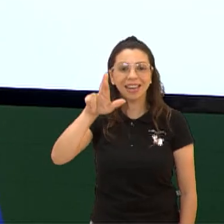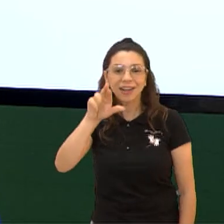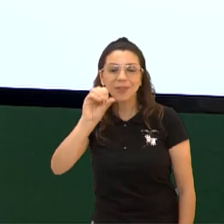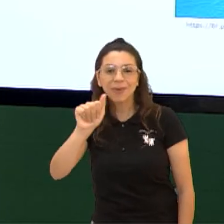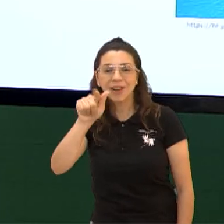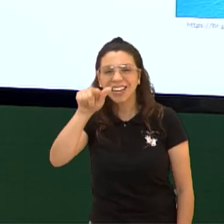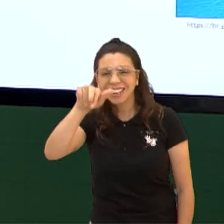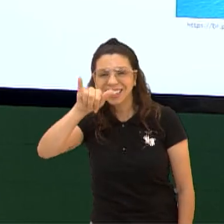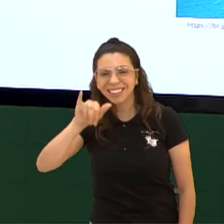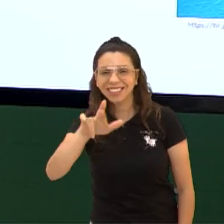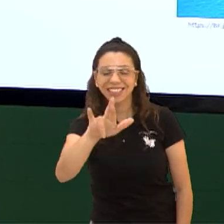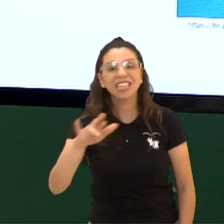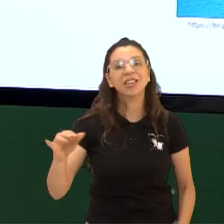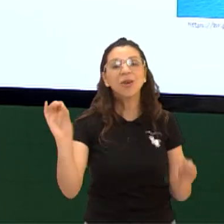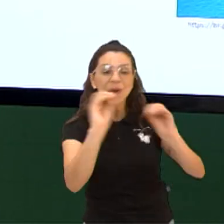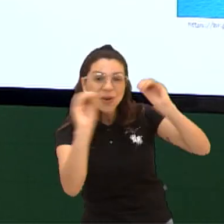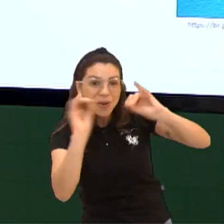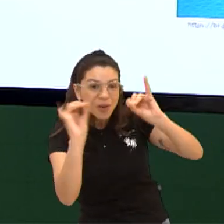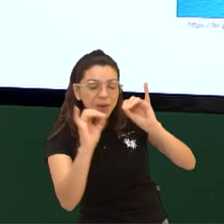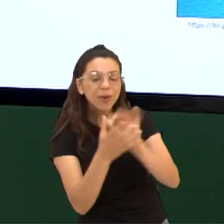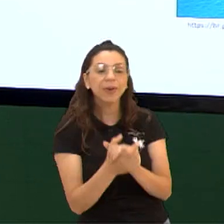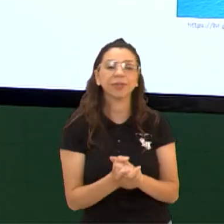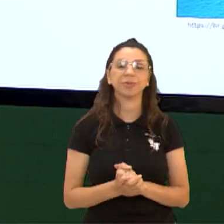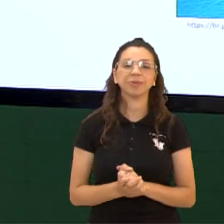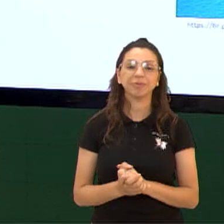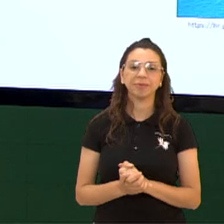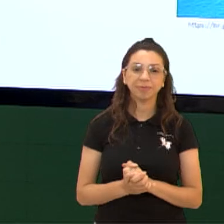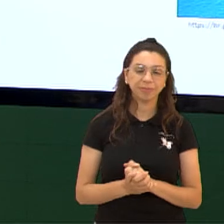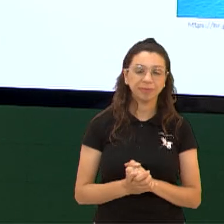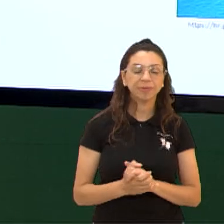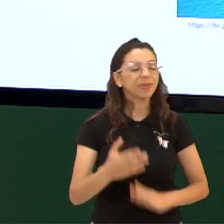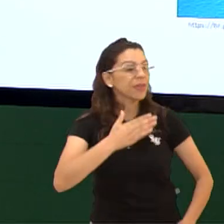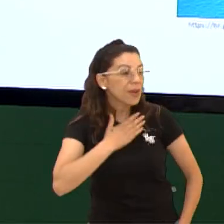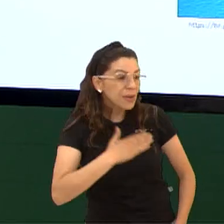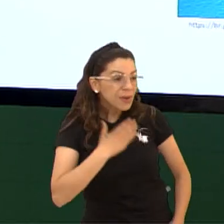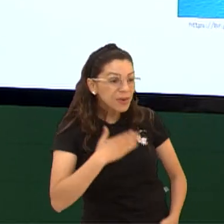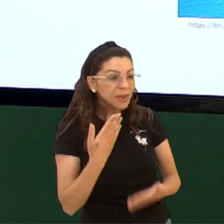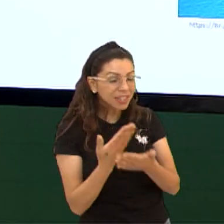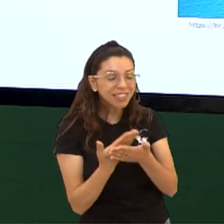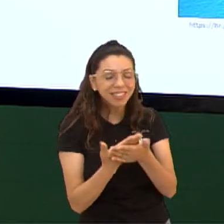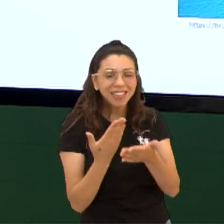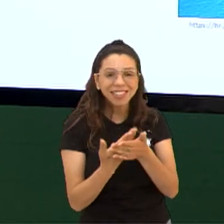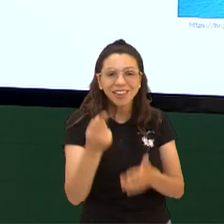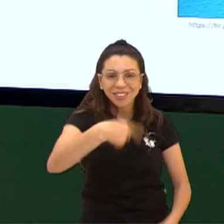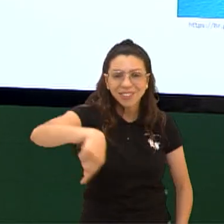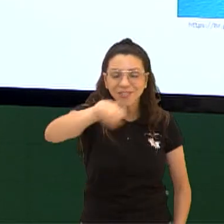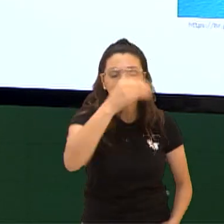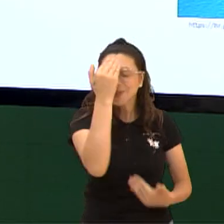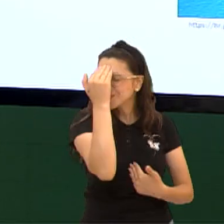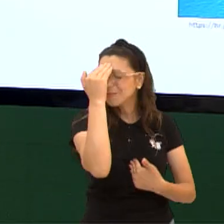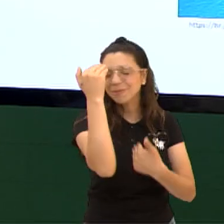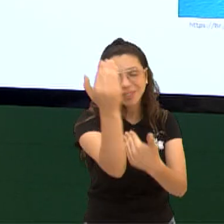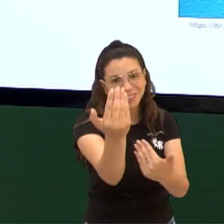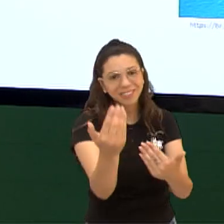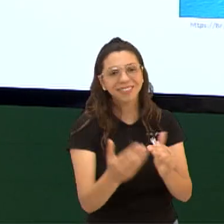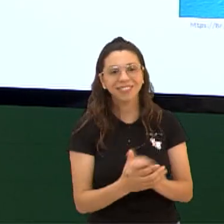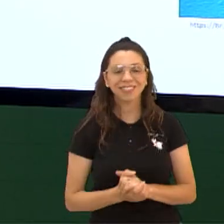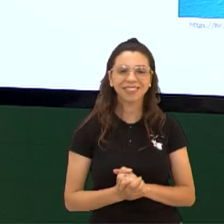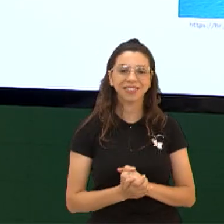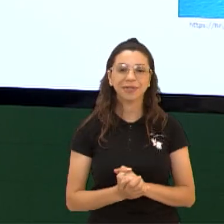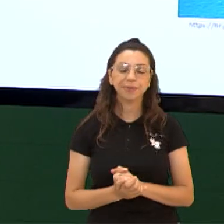Marco Antônio, do Aline Pichetti, aqui em Curitiba. Gosto muito do trabalho de vocês, obrigado,